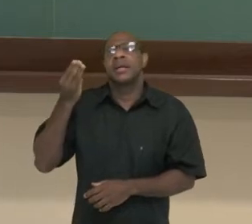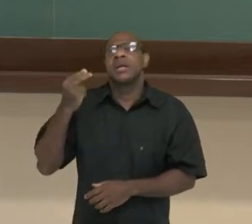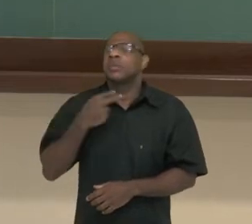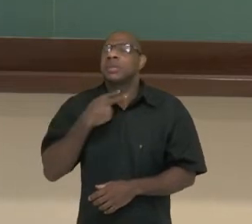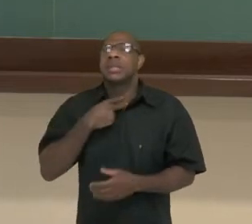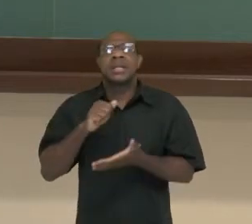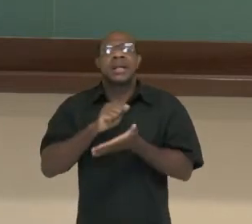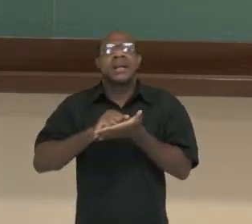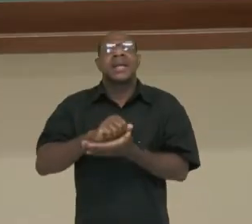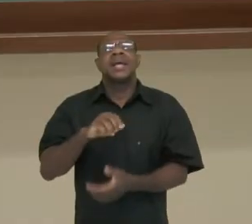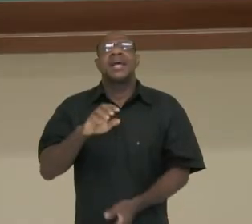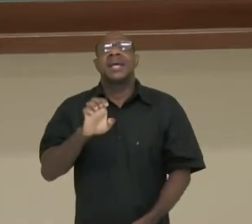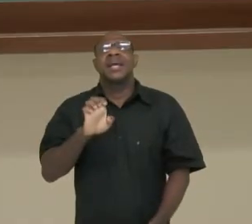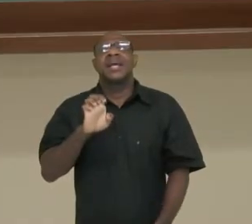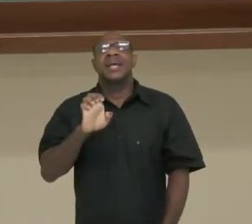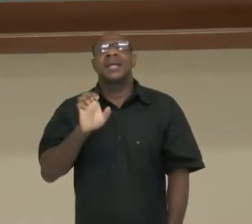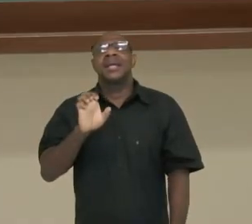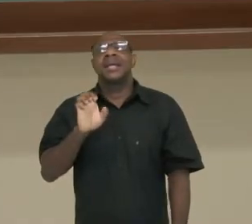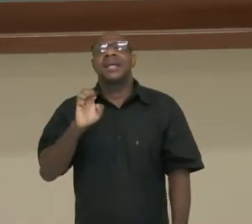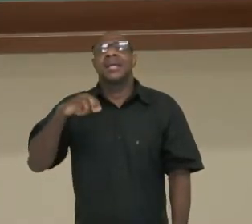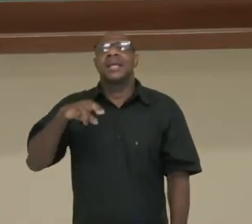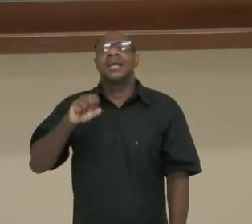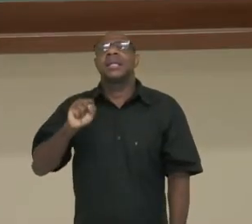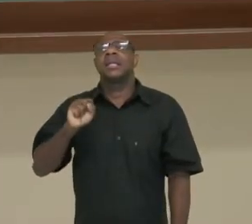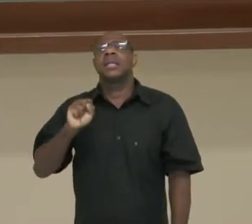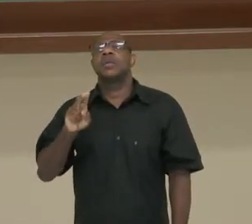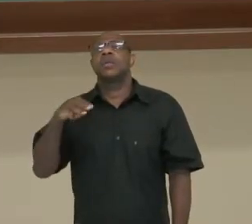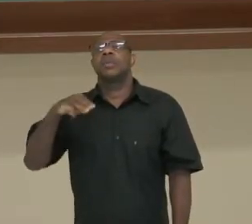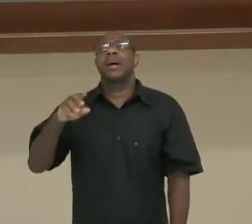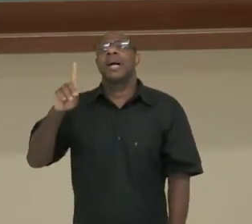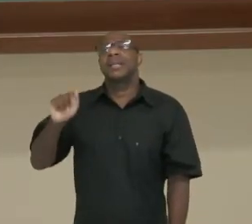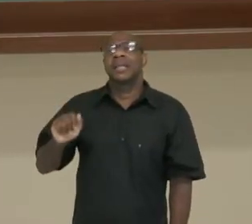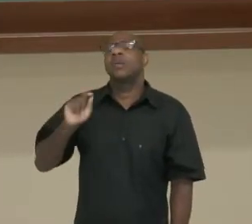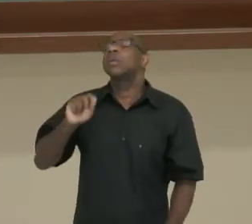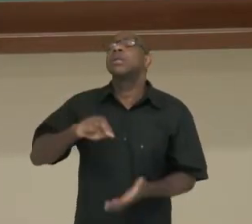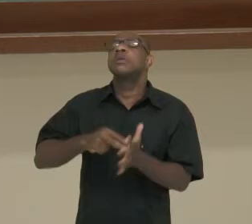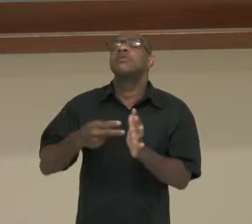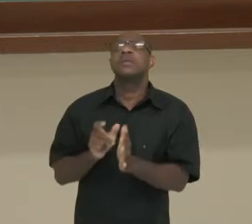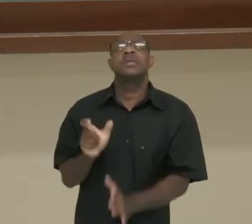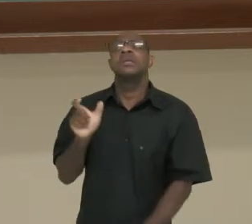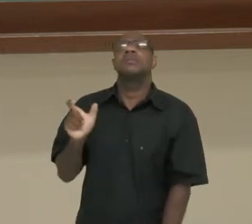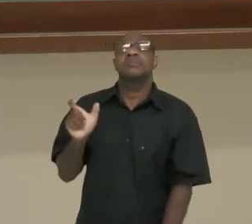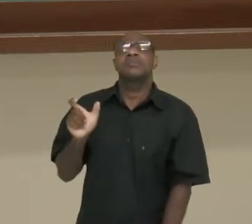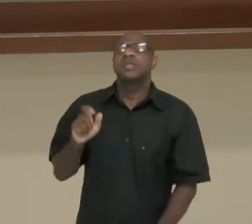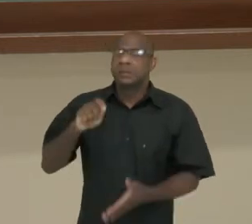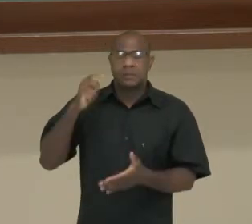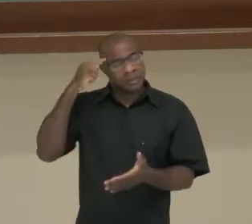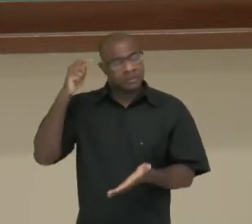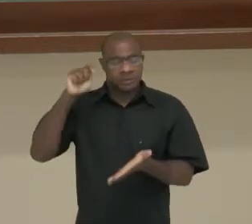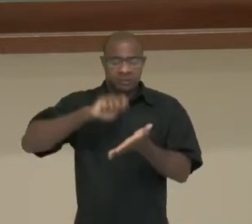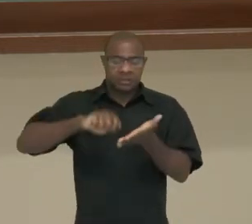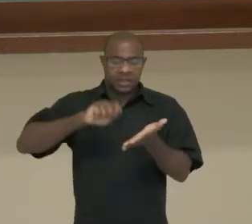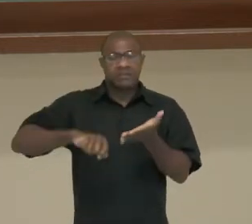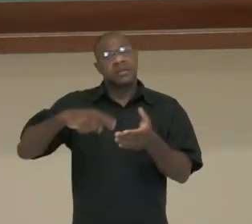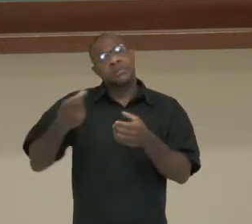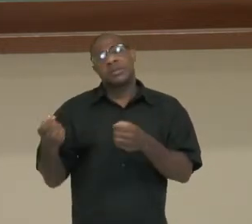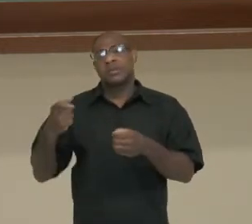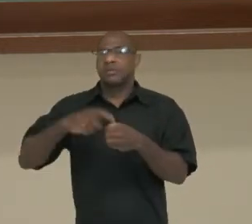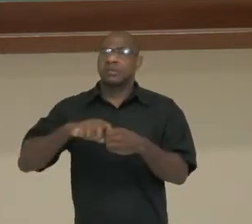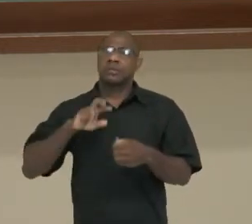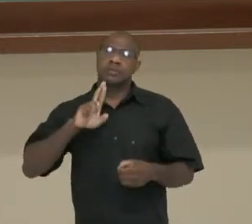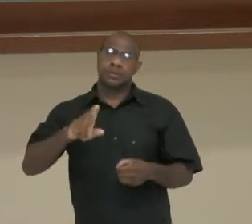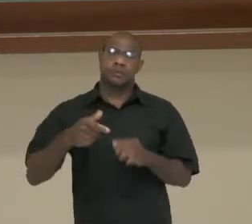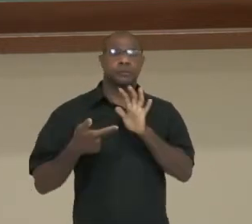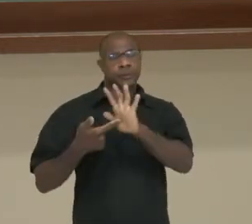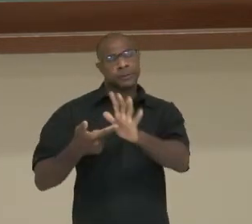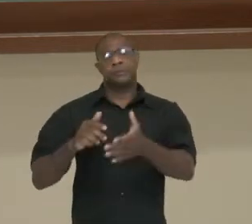exumada? Faz aí, pensa, escreve direitinho, que eu volto a seguir, gabaritar